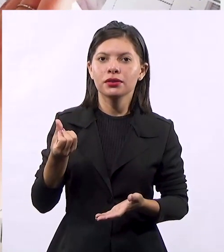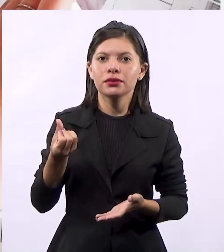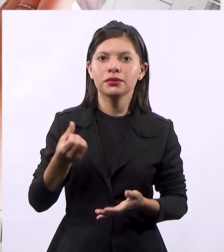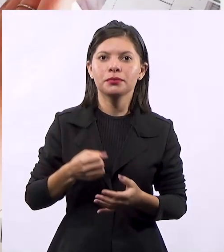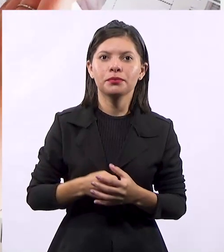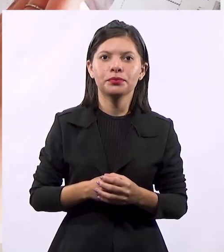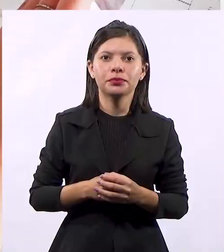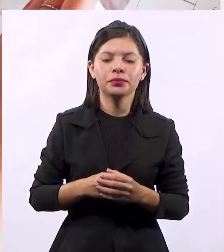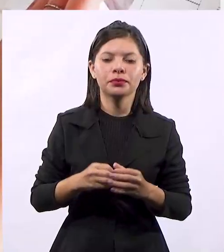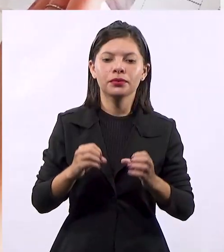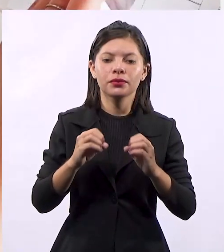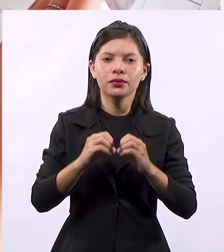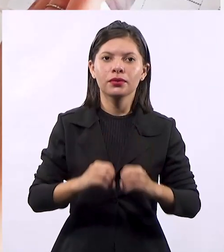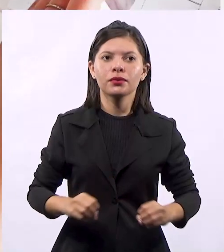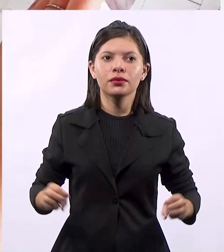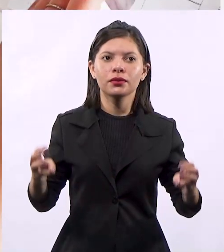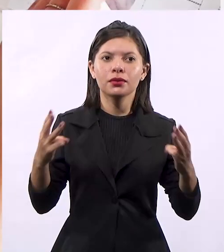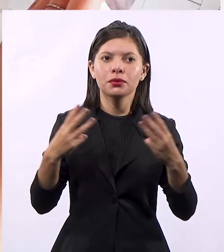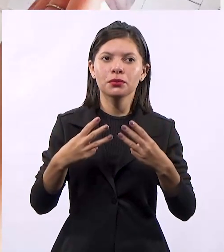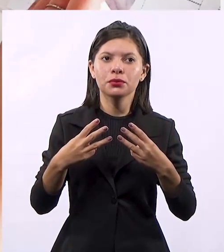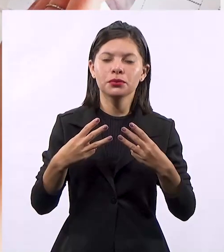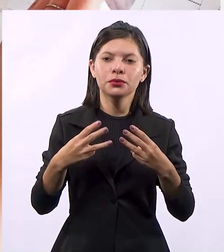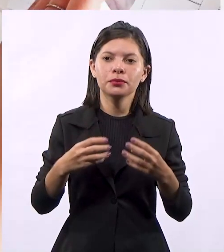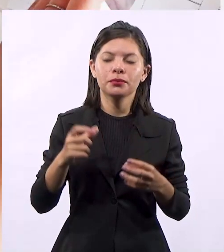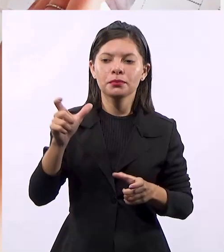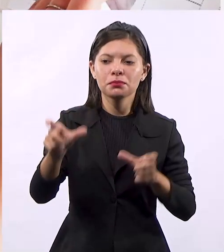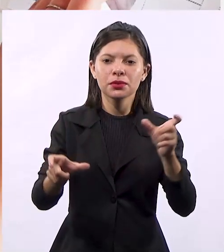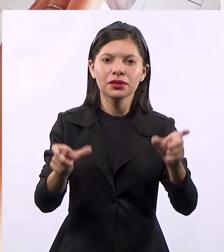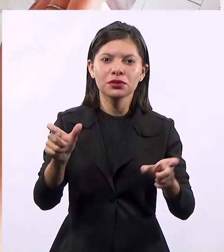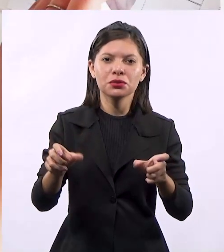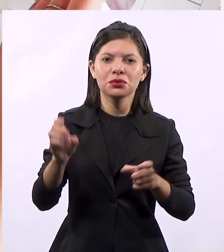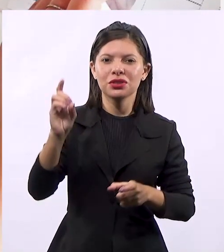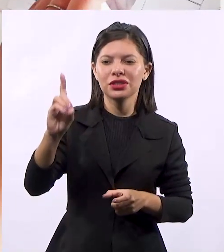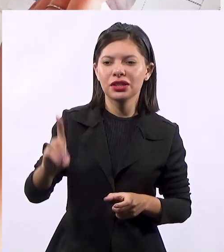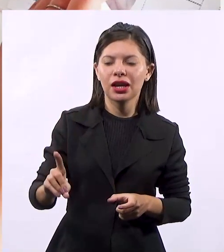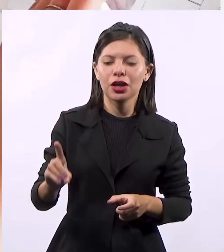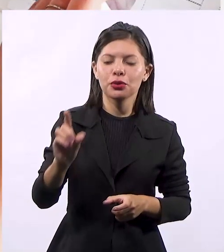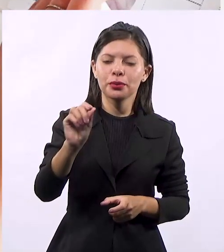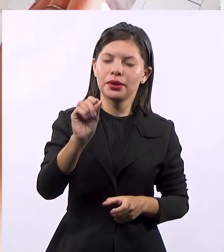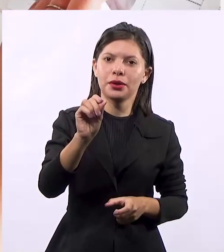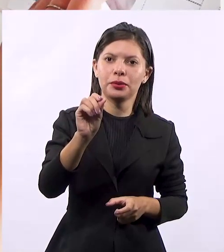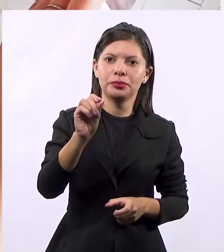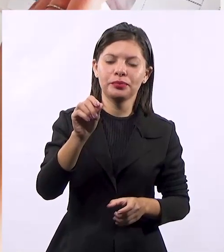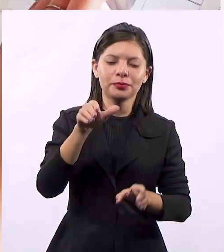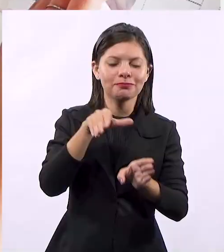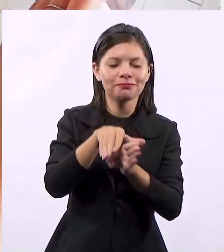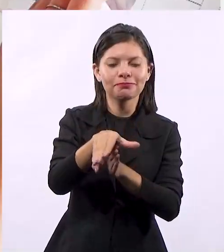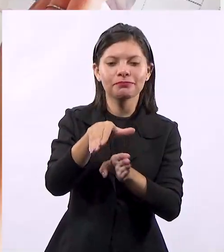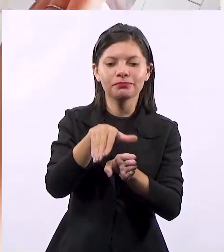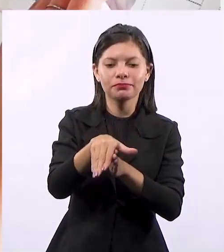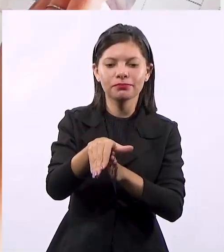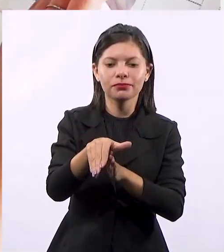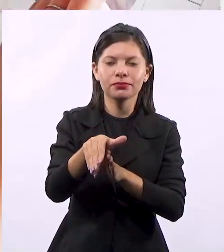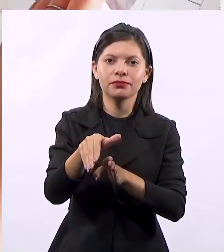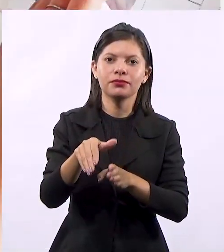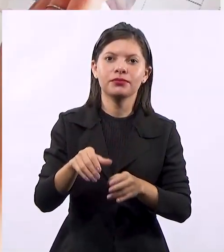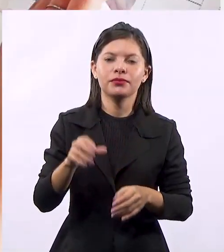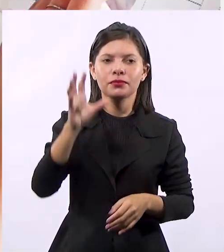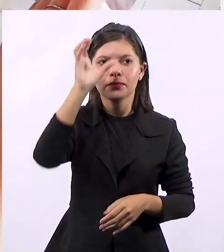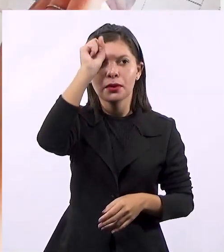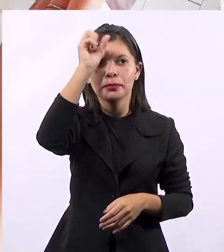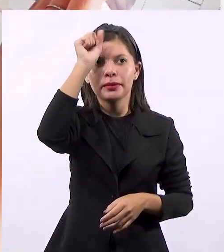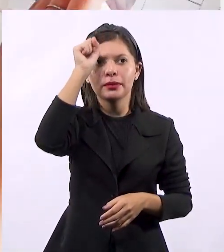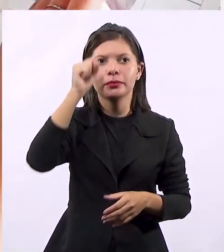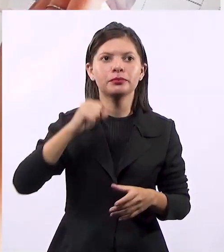Lá na Declaração Universal dos Direitos Humanos, no artigo 26, né,